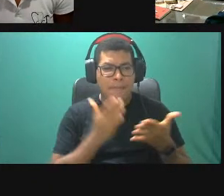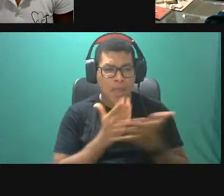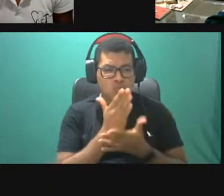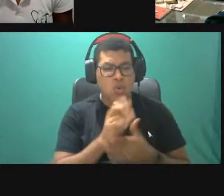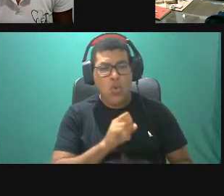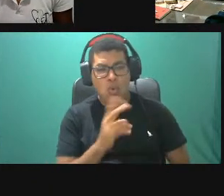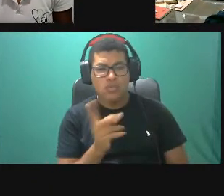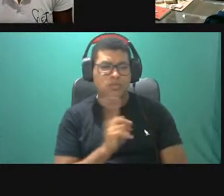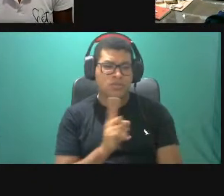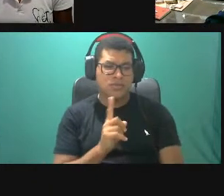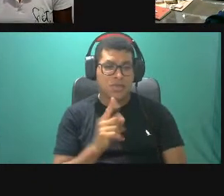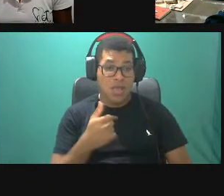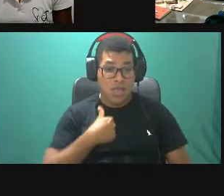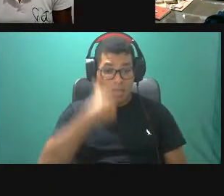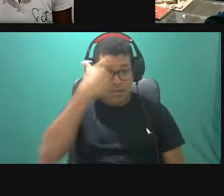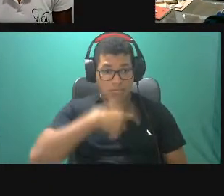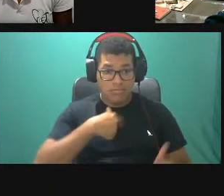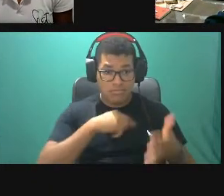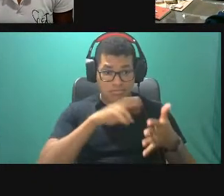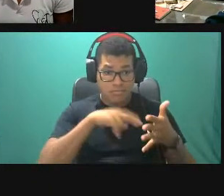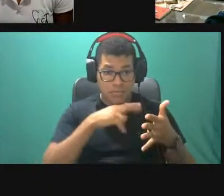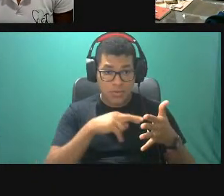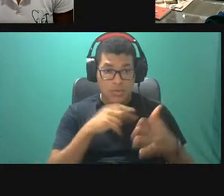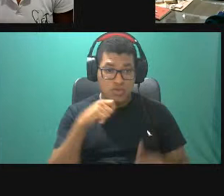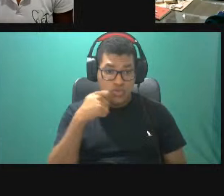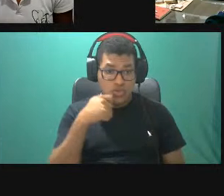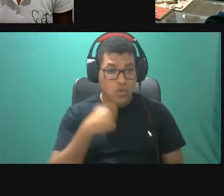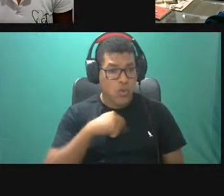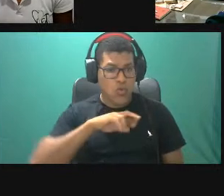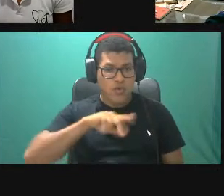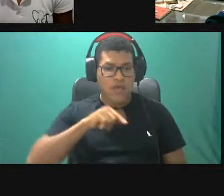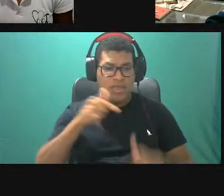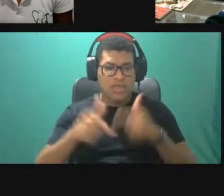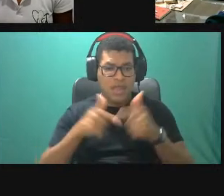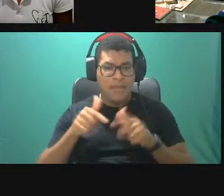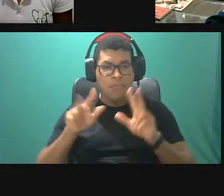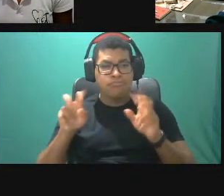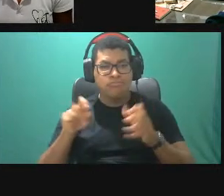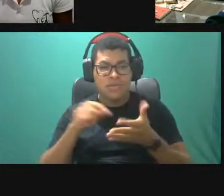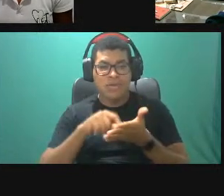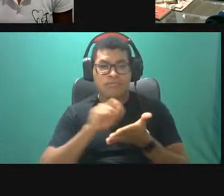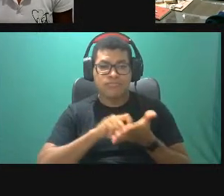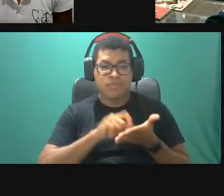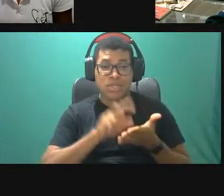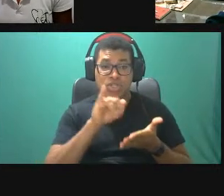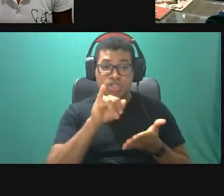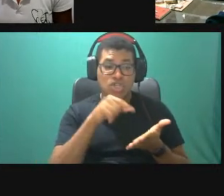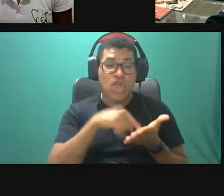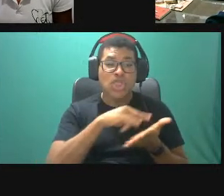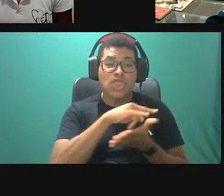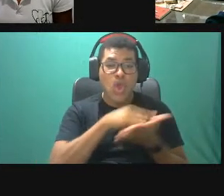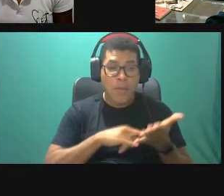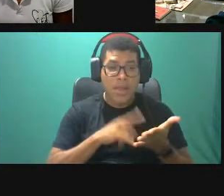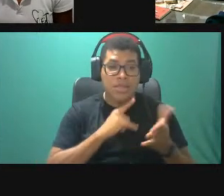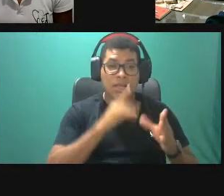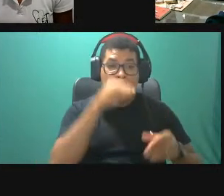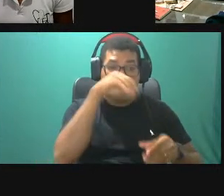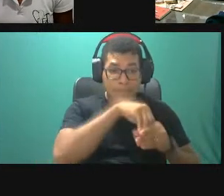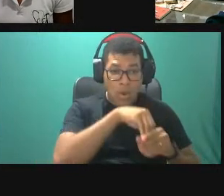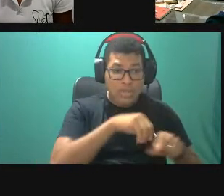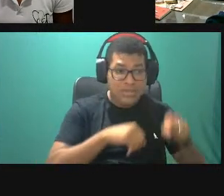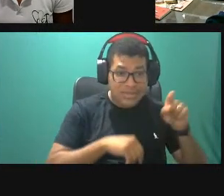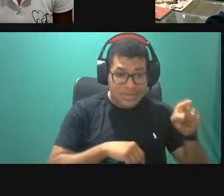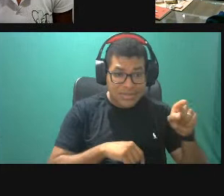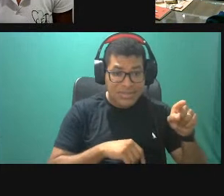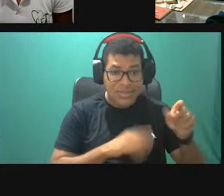como perito odontológico, não vou trabalhar com essa informação. Se o documento está no processo e o documento não foi questionado pela